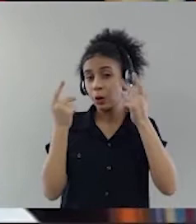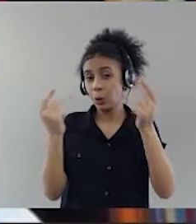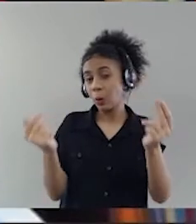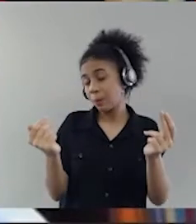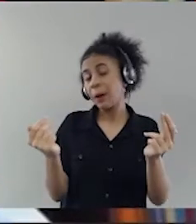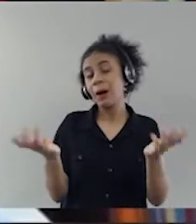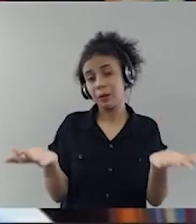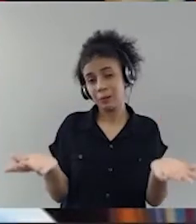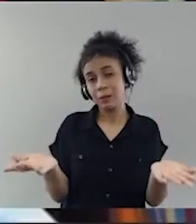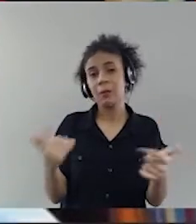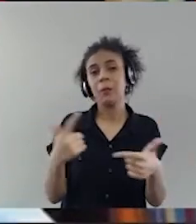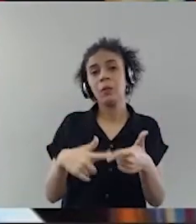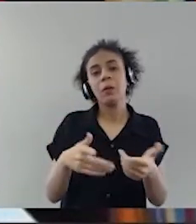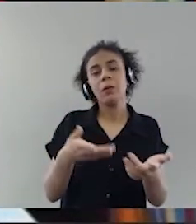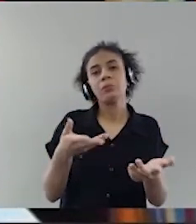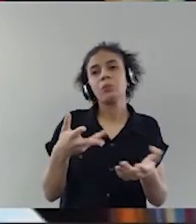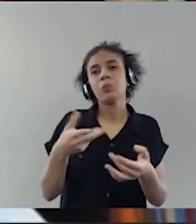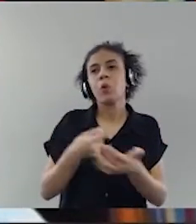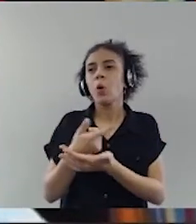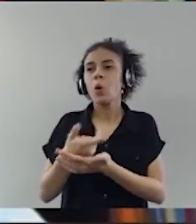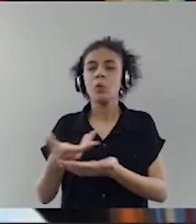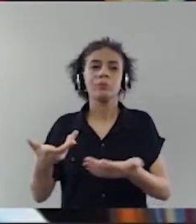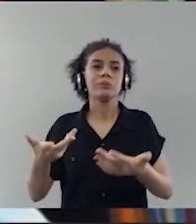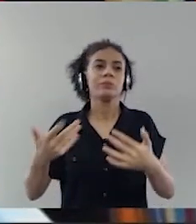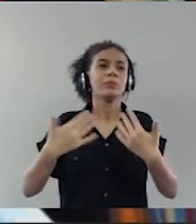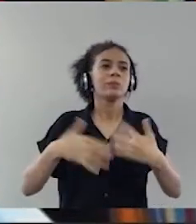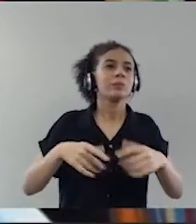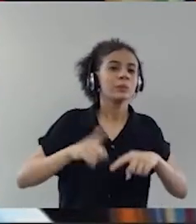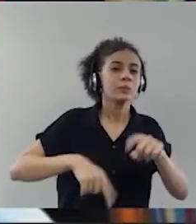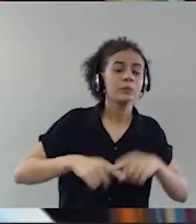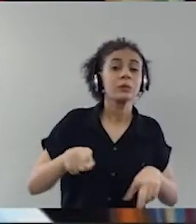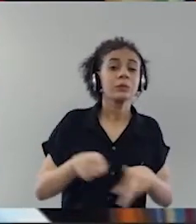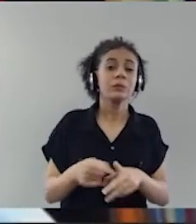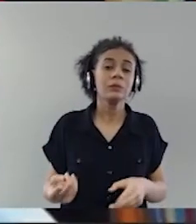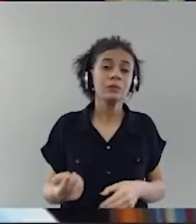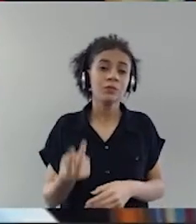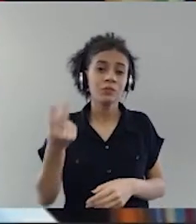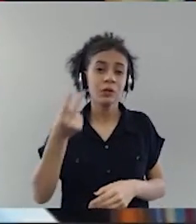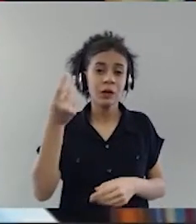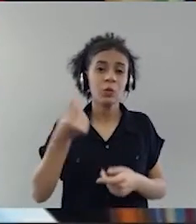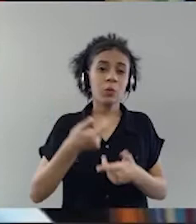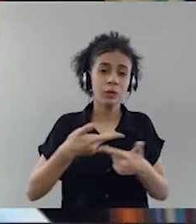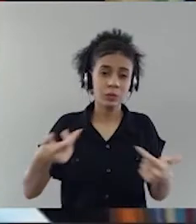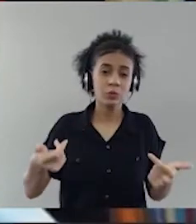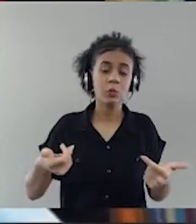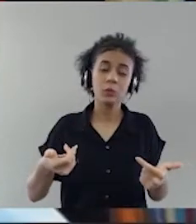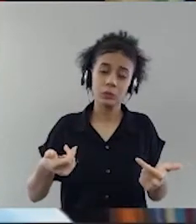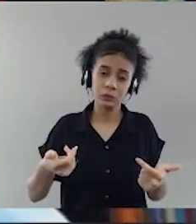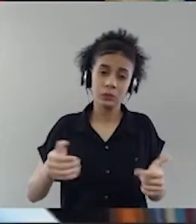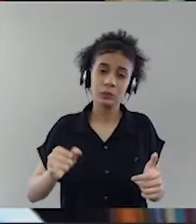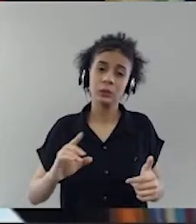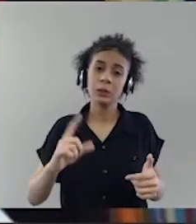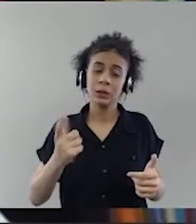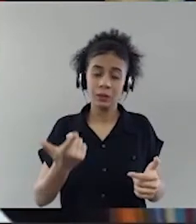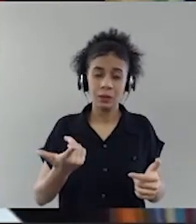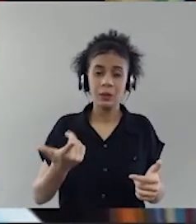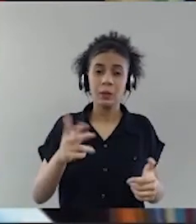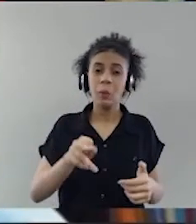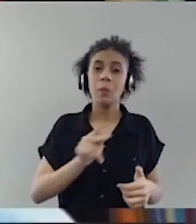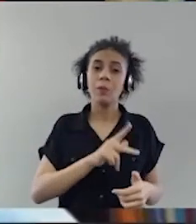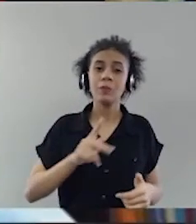termos de demanda, de disponibilidade e também de preços. E sobre essas questões aí o professor Marcos